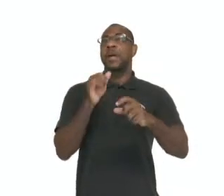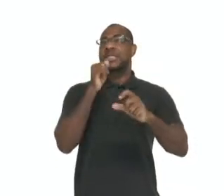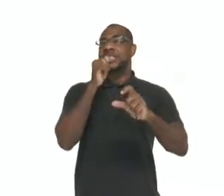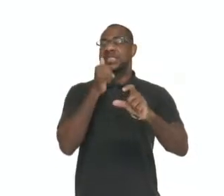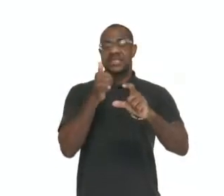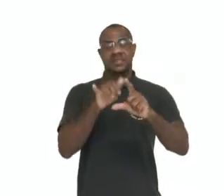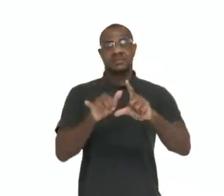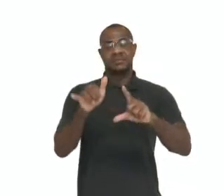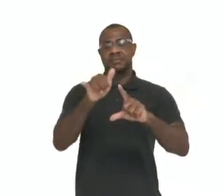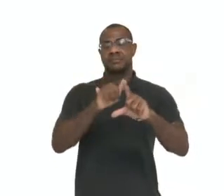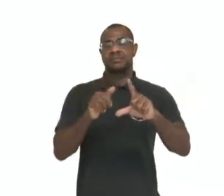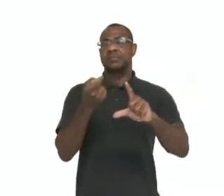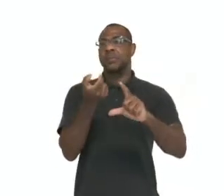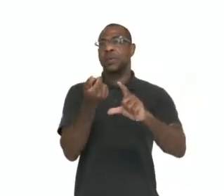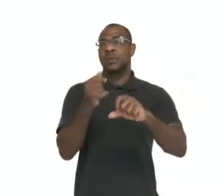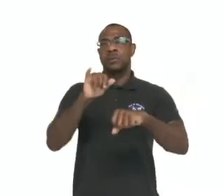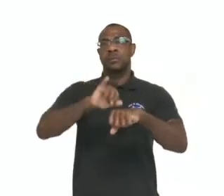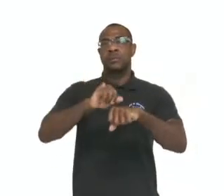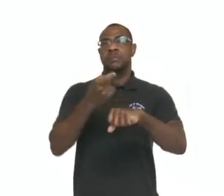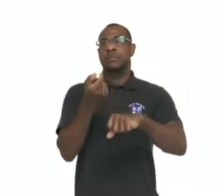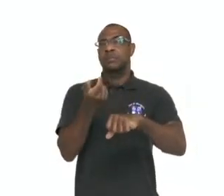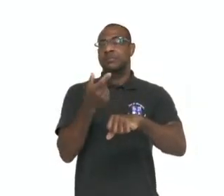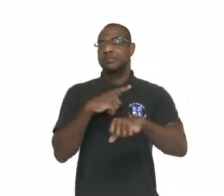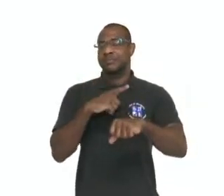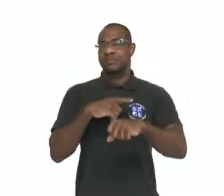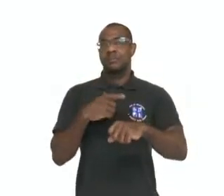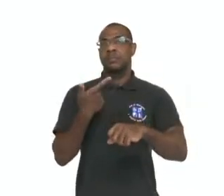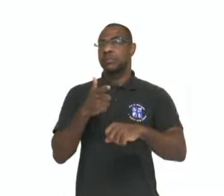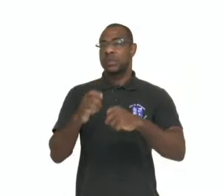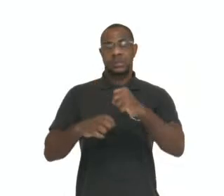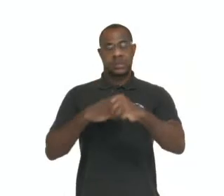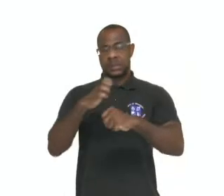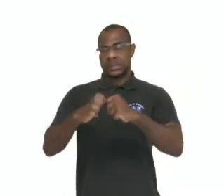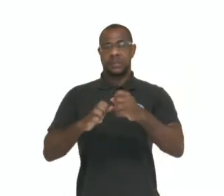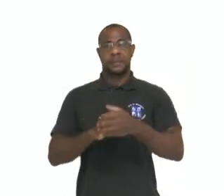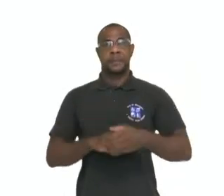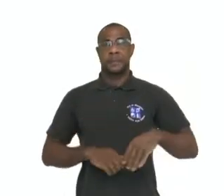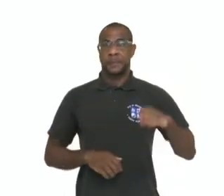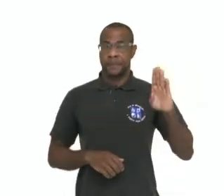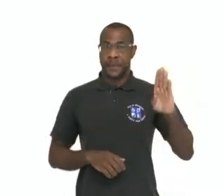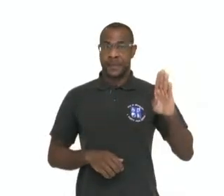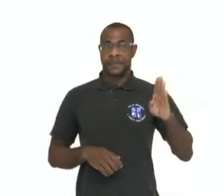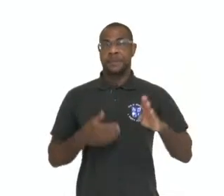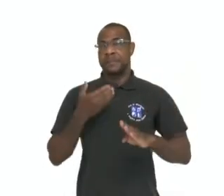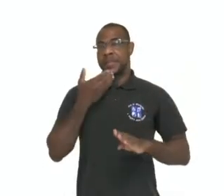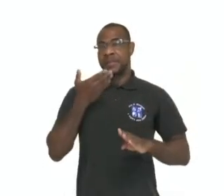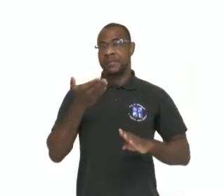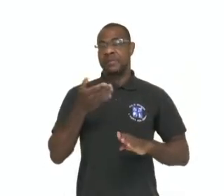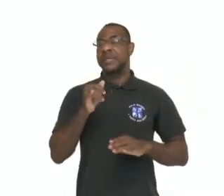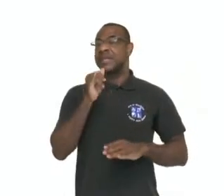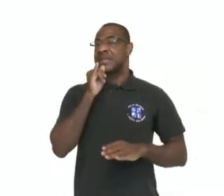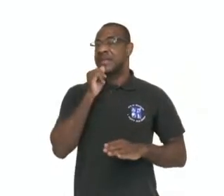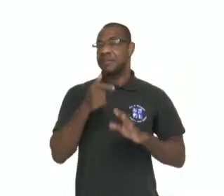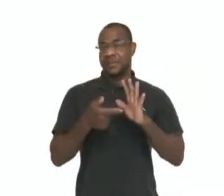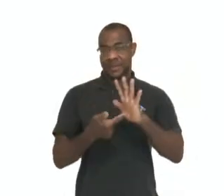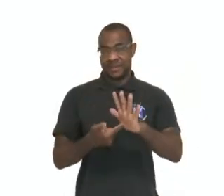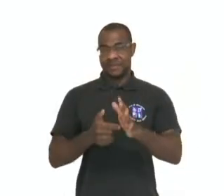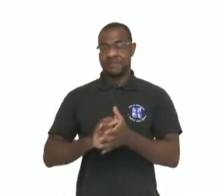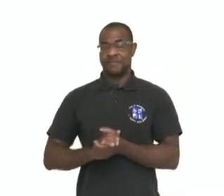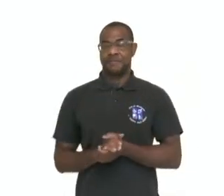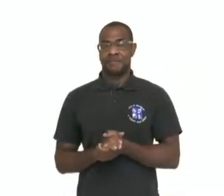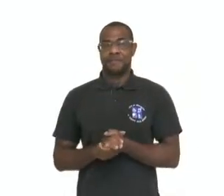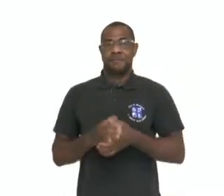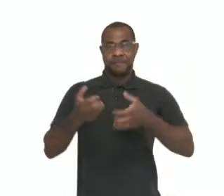elétrica, pois não tem elétrons livres. A letra B, eu pedi para você citar aí pelo menos 2